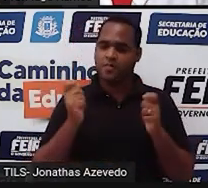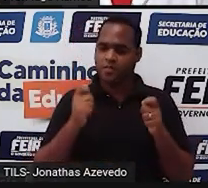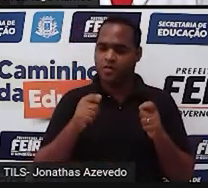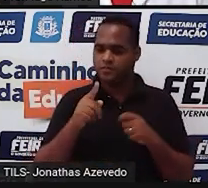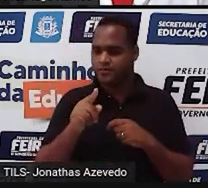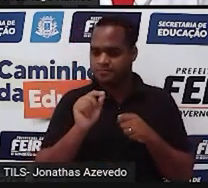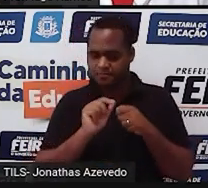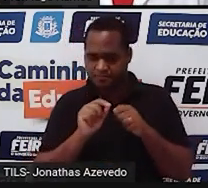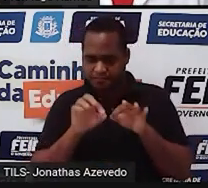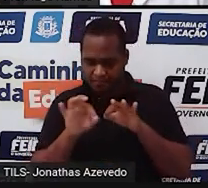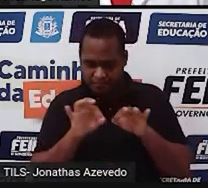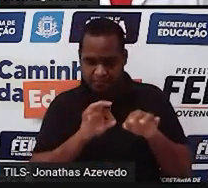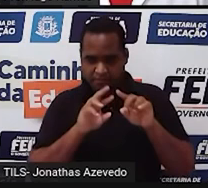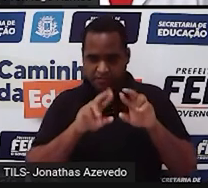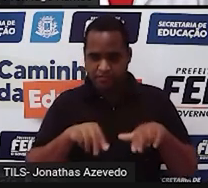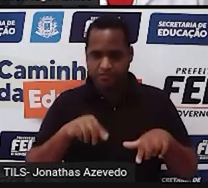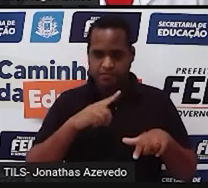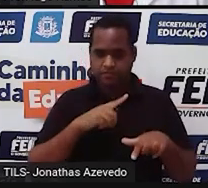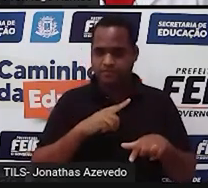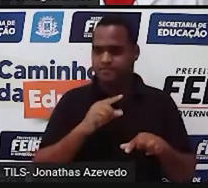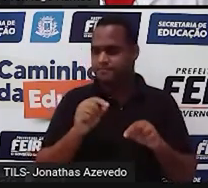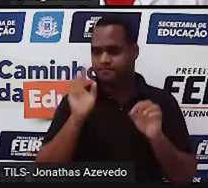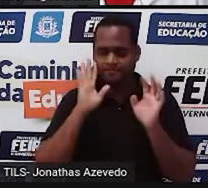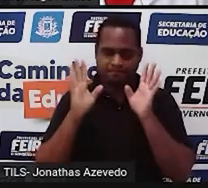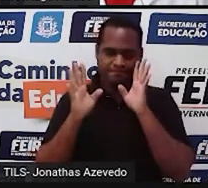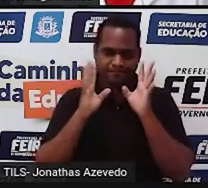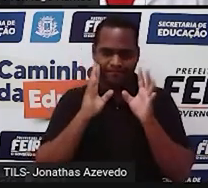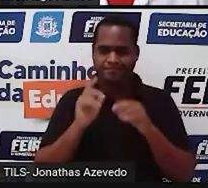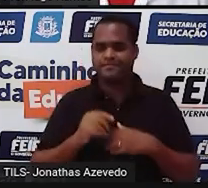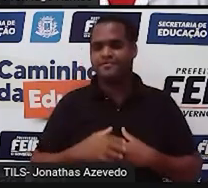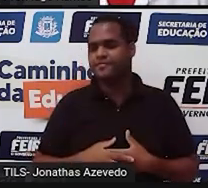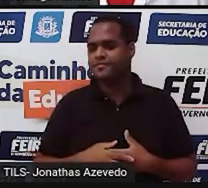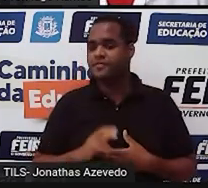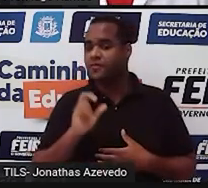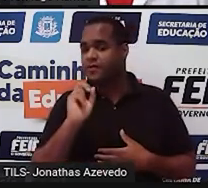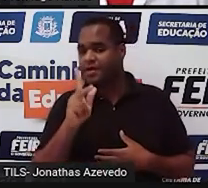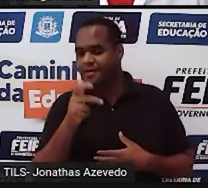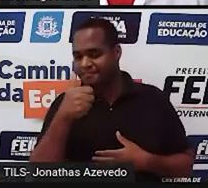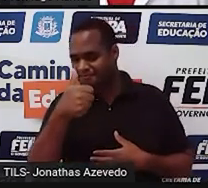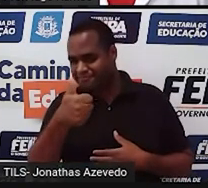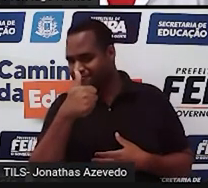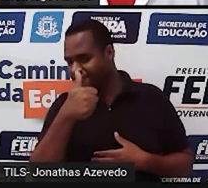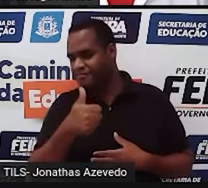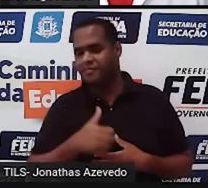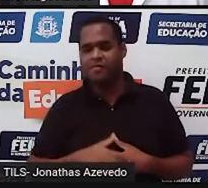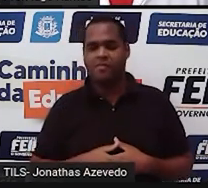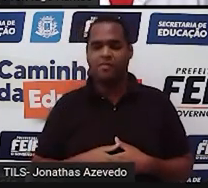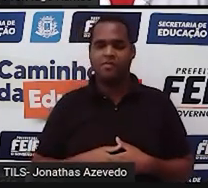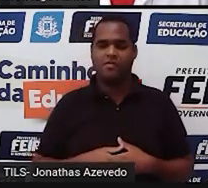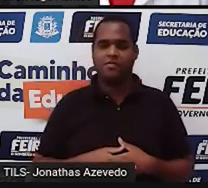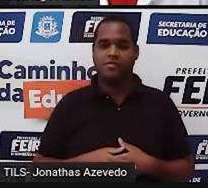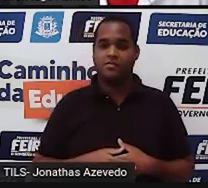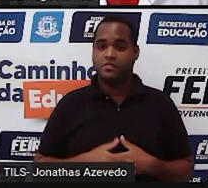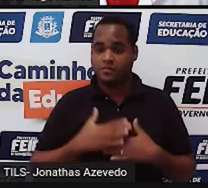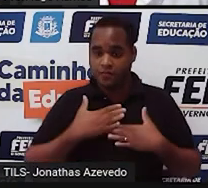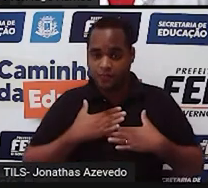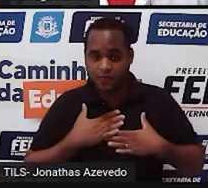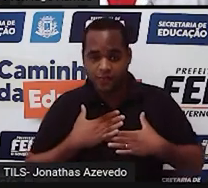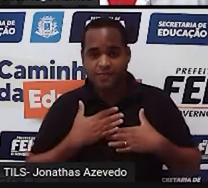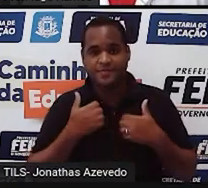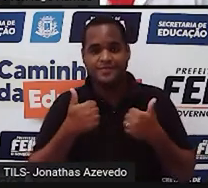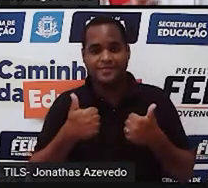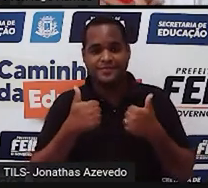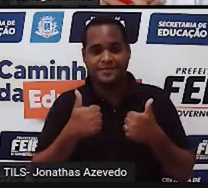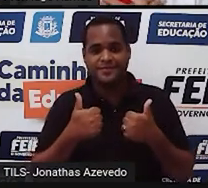fazer né essa reflexão ai Ok bacana tão né Curtiu